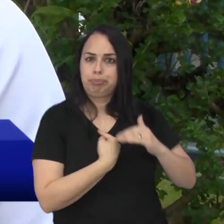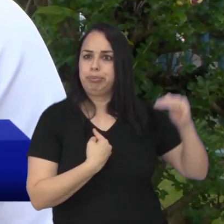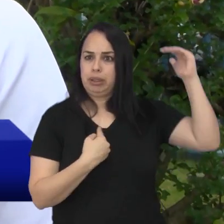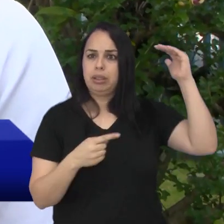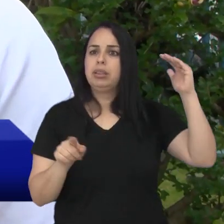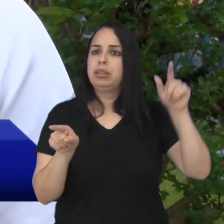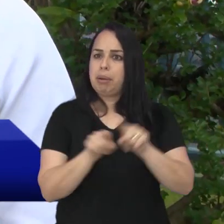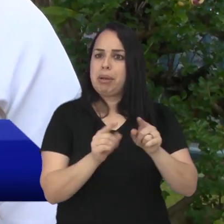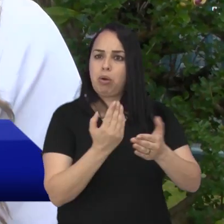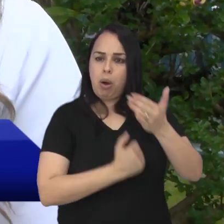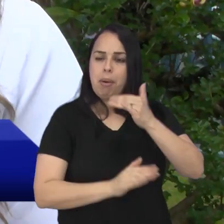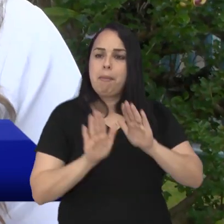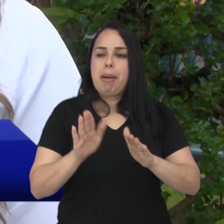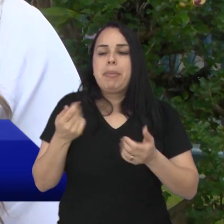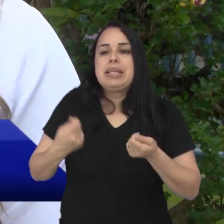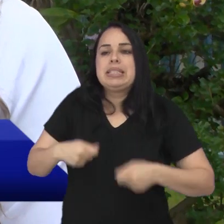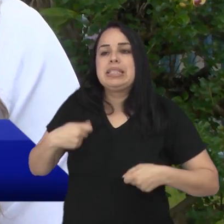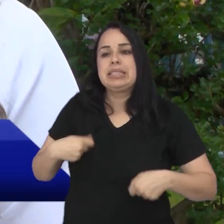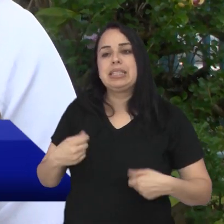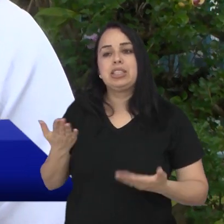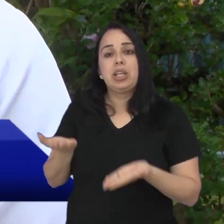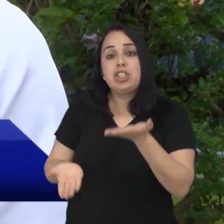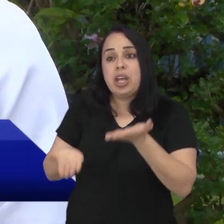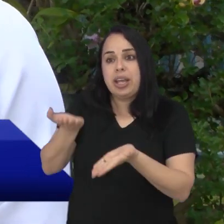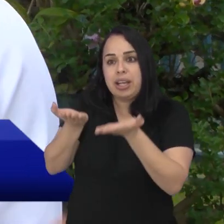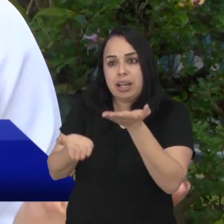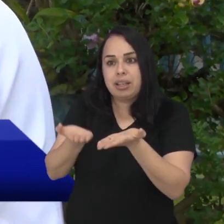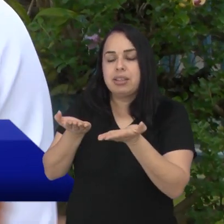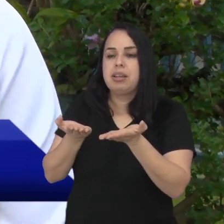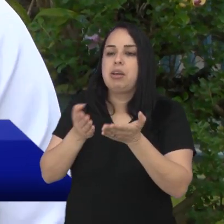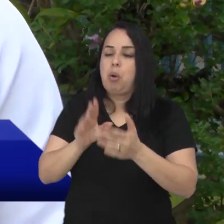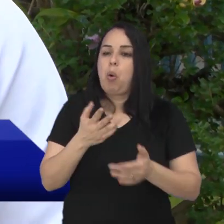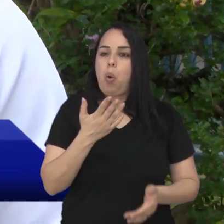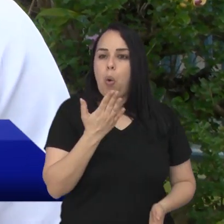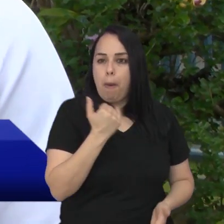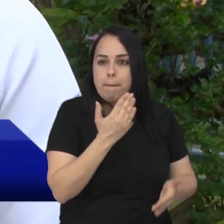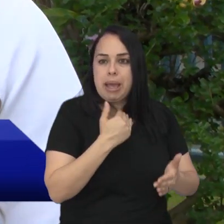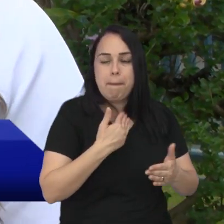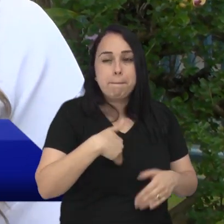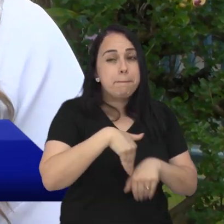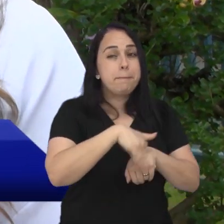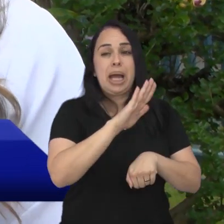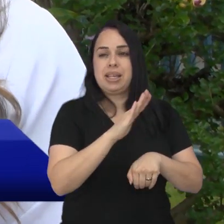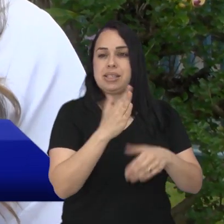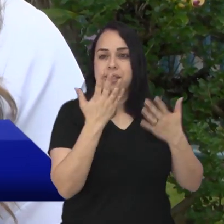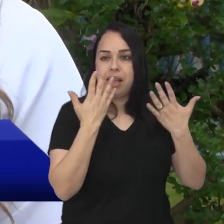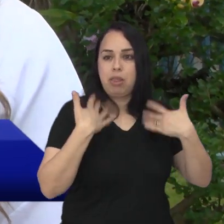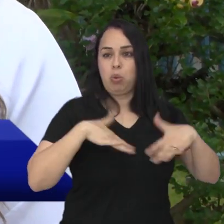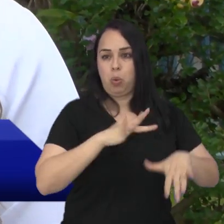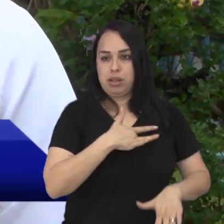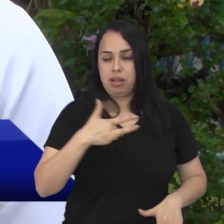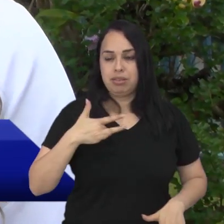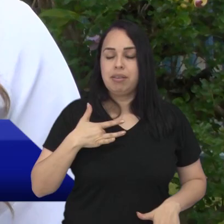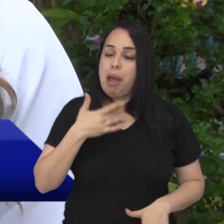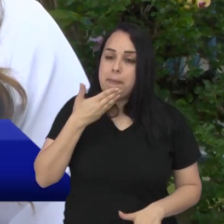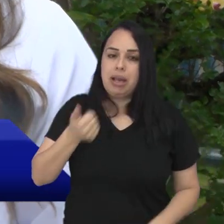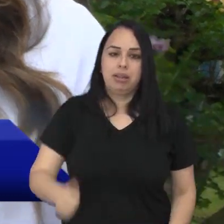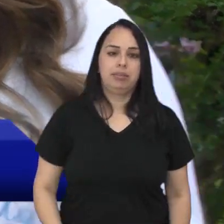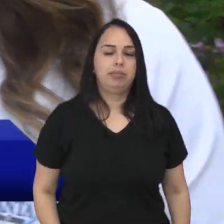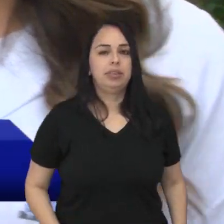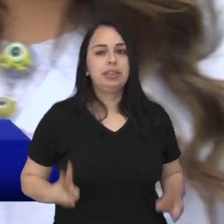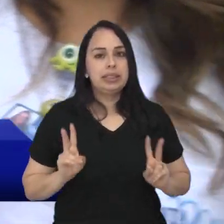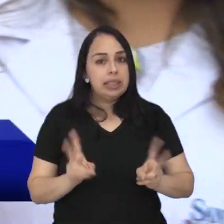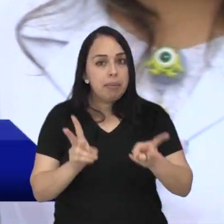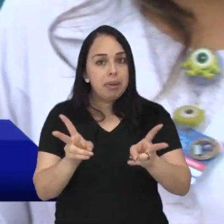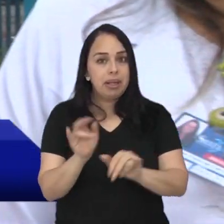também consumimos, mas tem que ter uma moderação e o bom senso, que o saudável seja mais frequente do que esses alimentos processados. A gente não